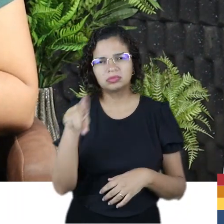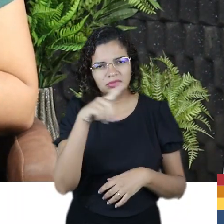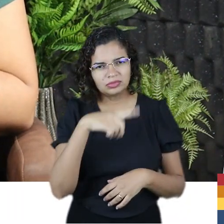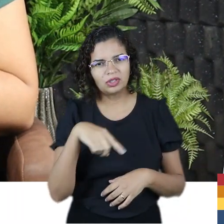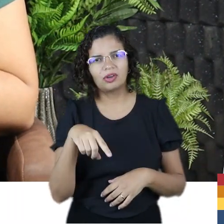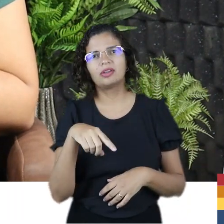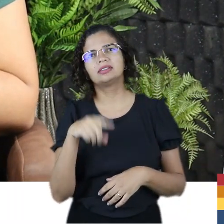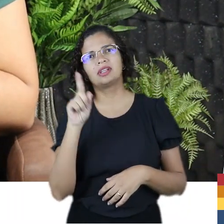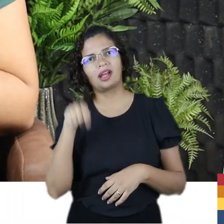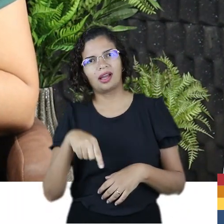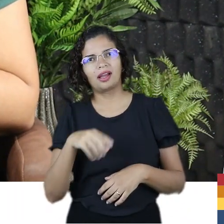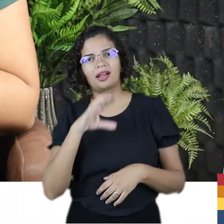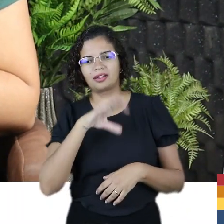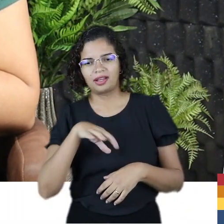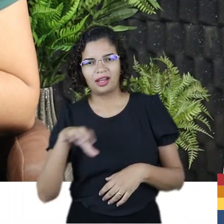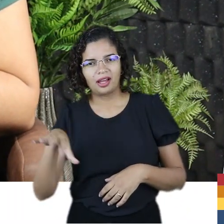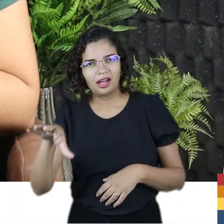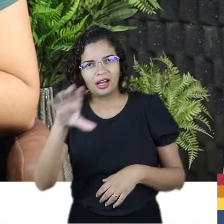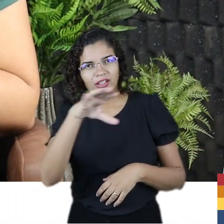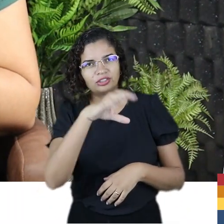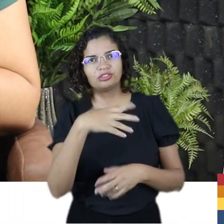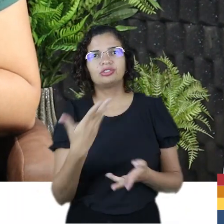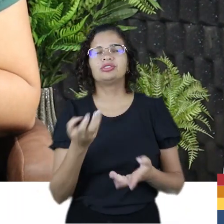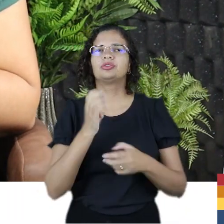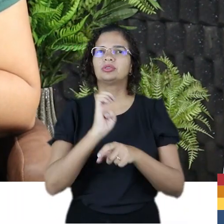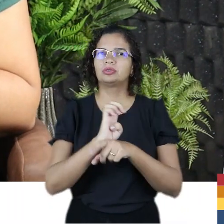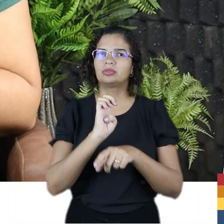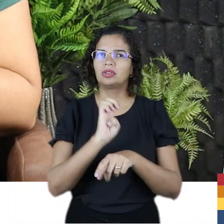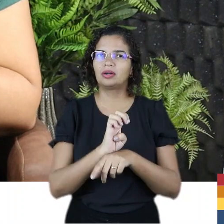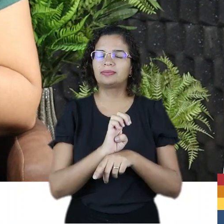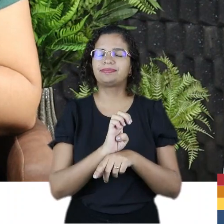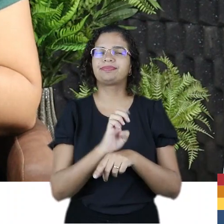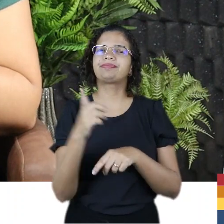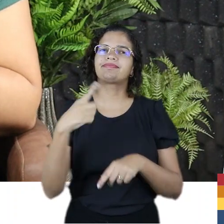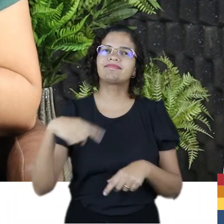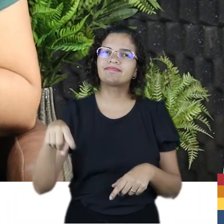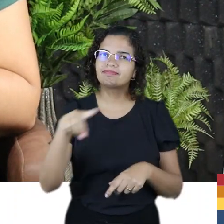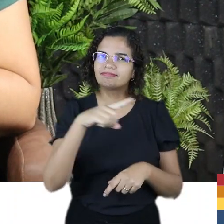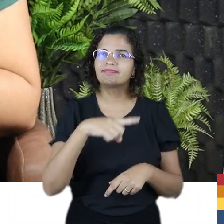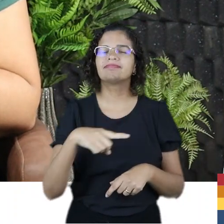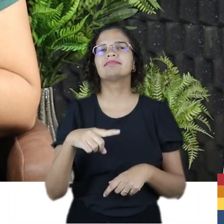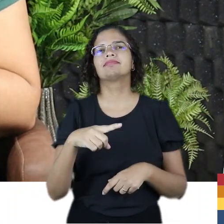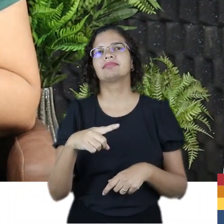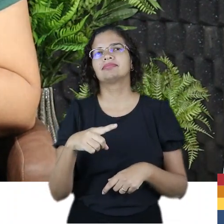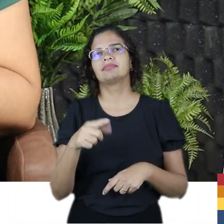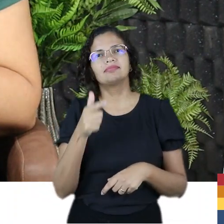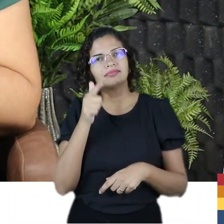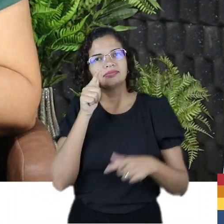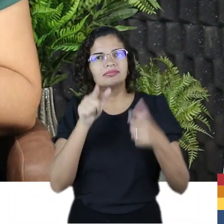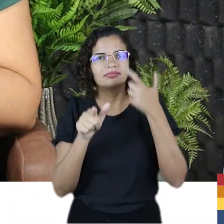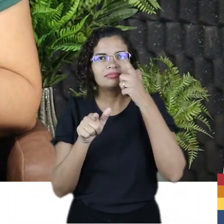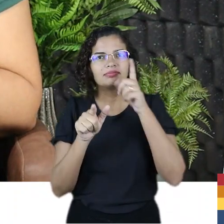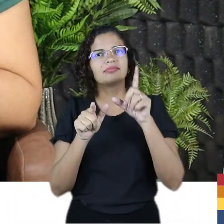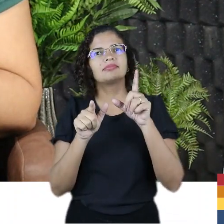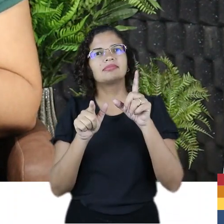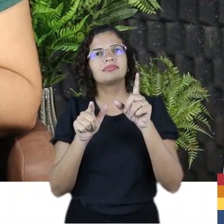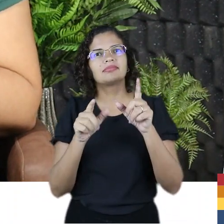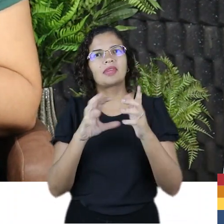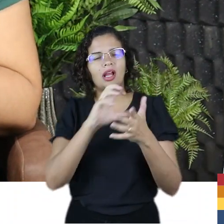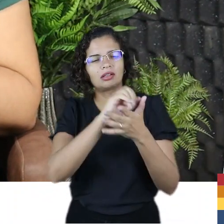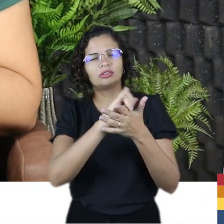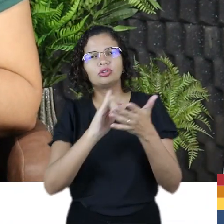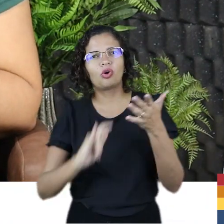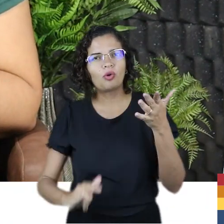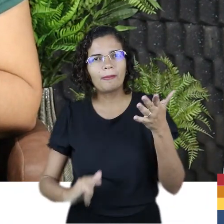rede estadual que nós nos apropiemos efetivamente desse documento né que conheçamos